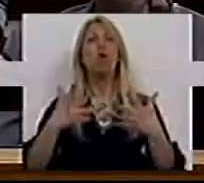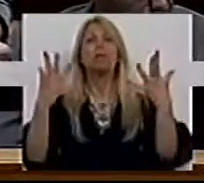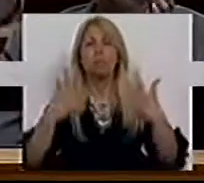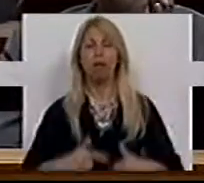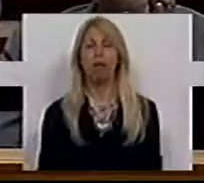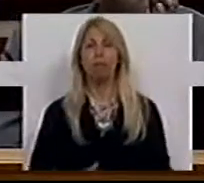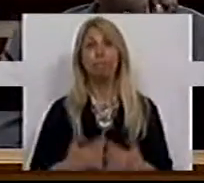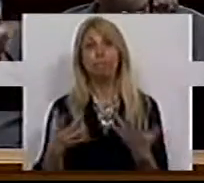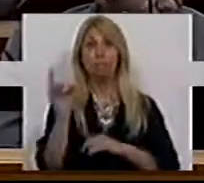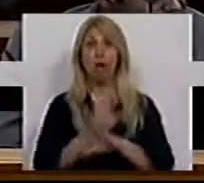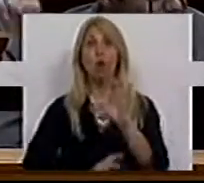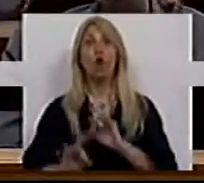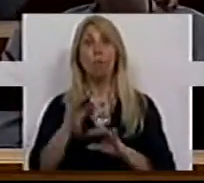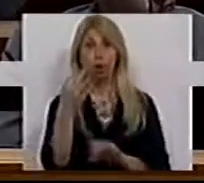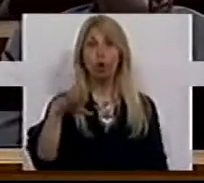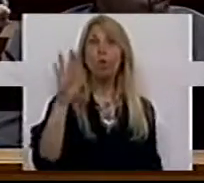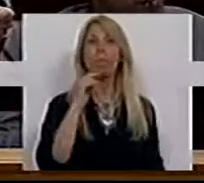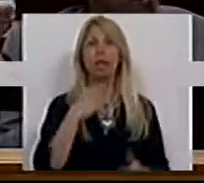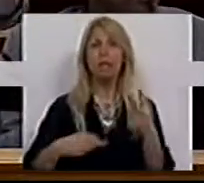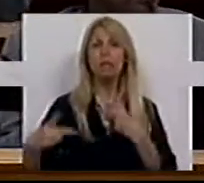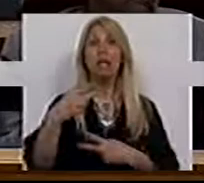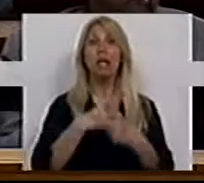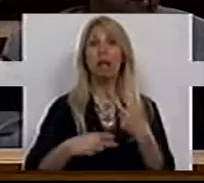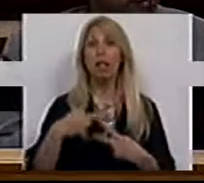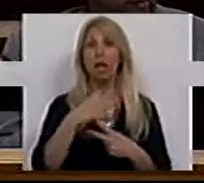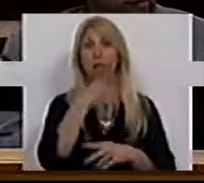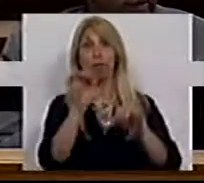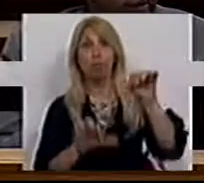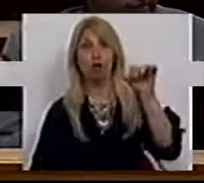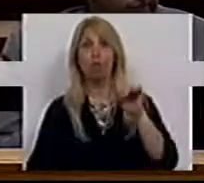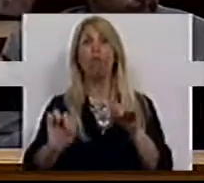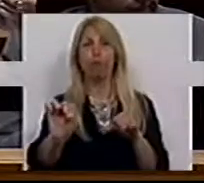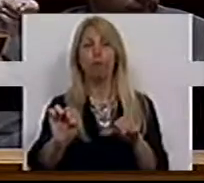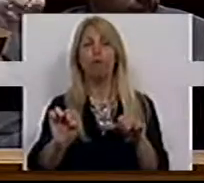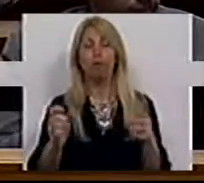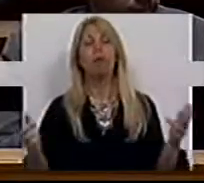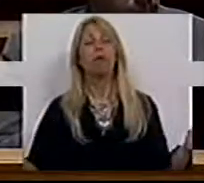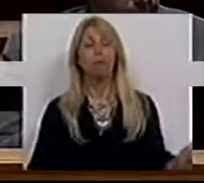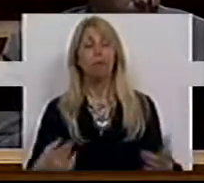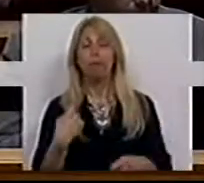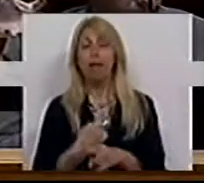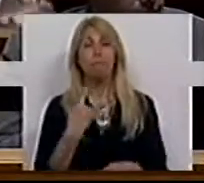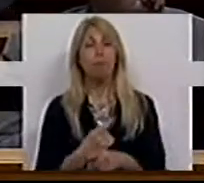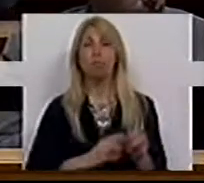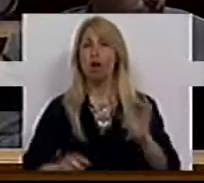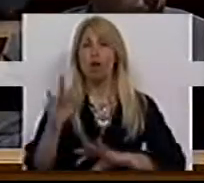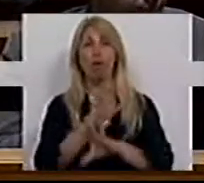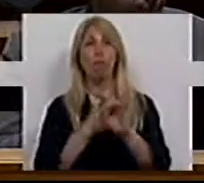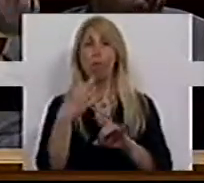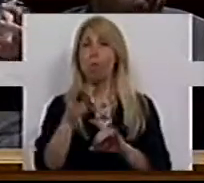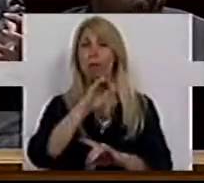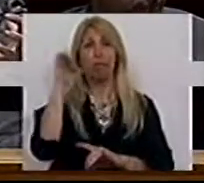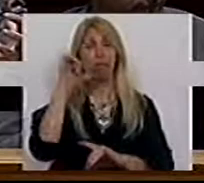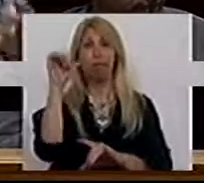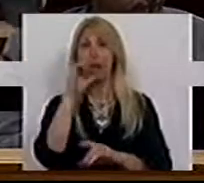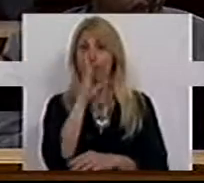Orçamental. A Europa que o PS critica no seu discurso é a mesma Europa que o PS sempre apoiou